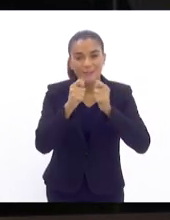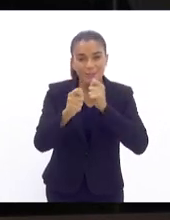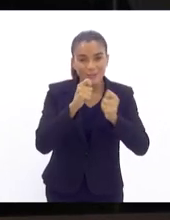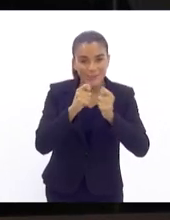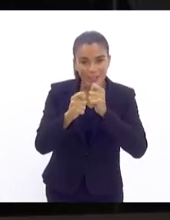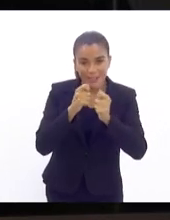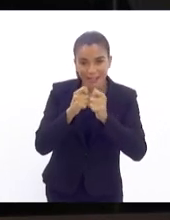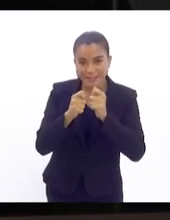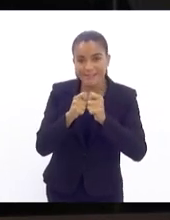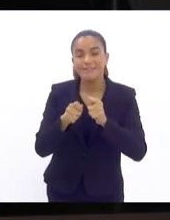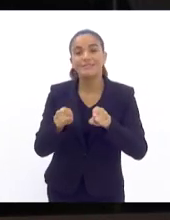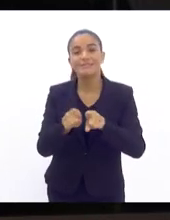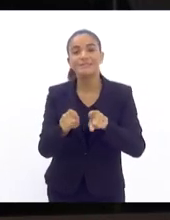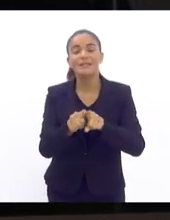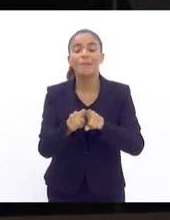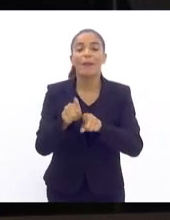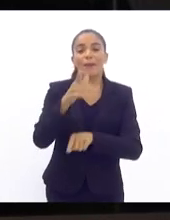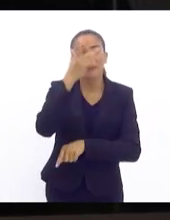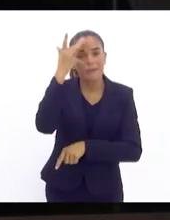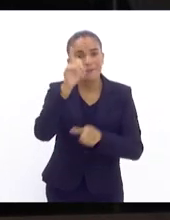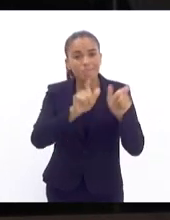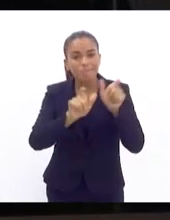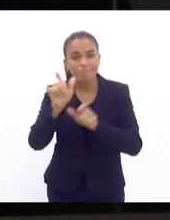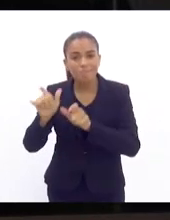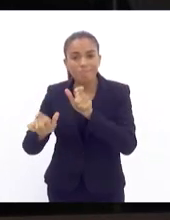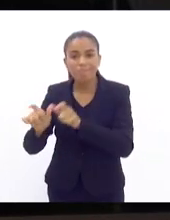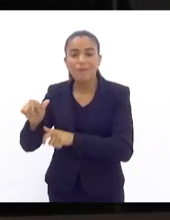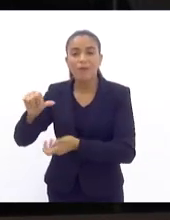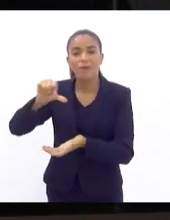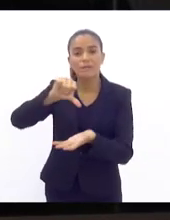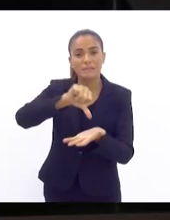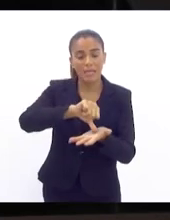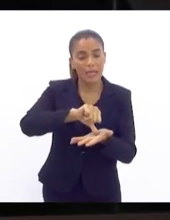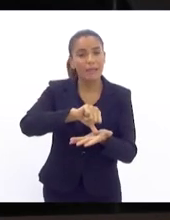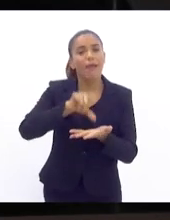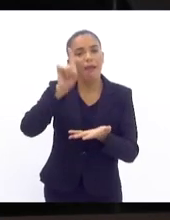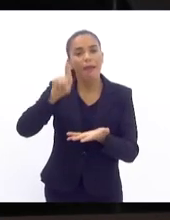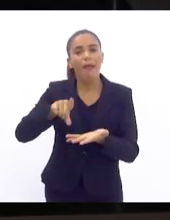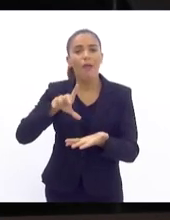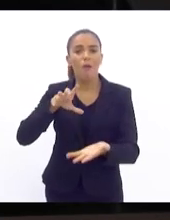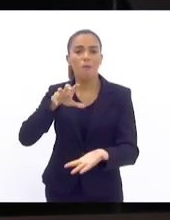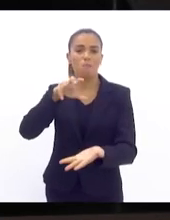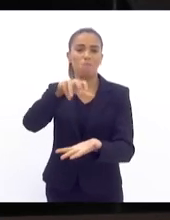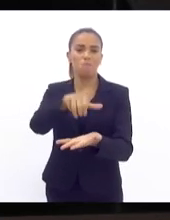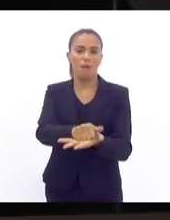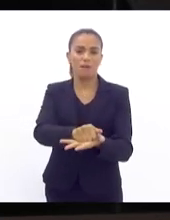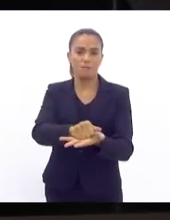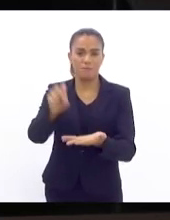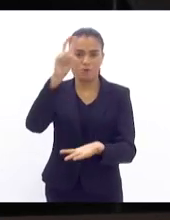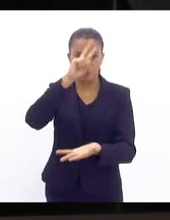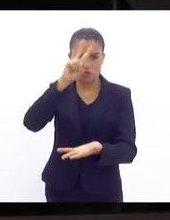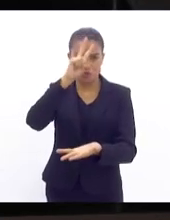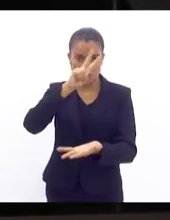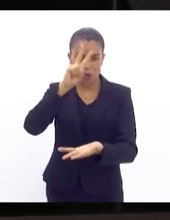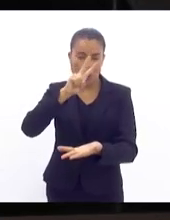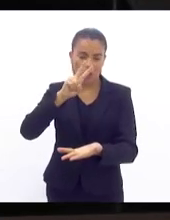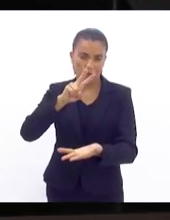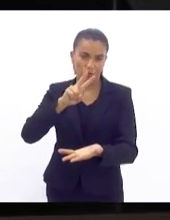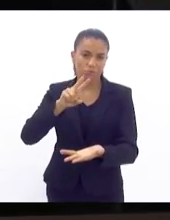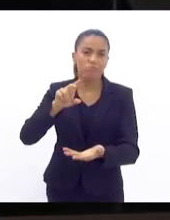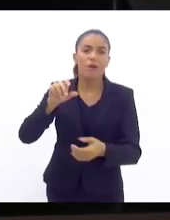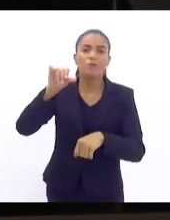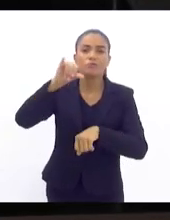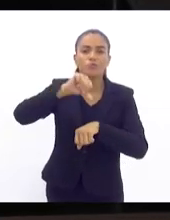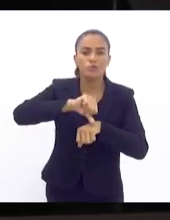e também a entidade que ocupa uma bela sede, que é um patrimônio histórico e cultural aqui no centro do